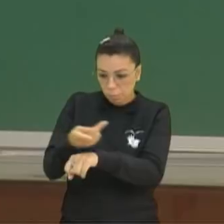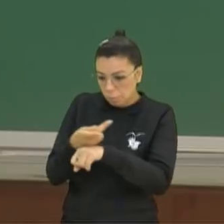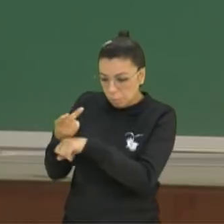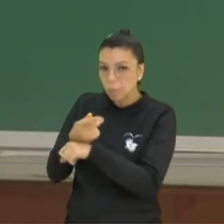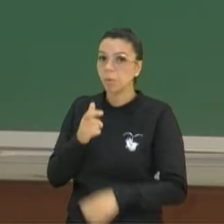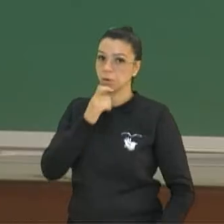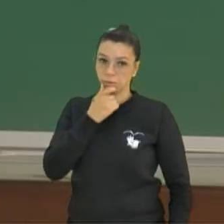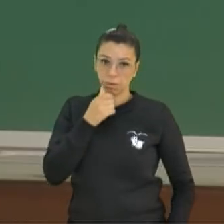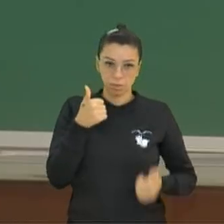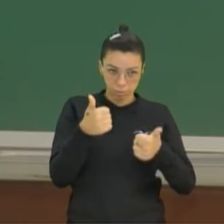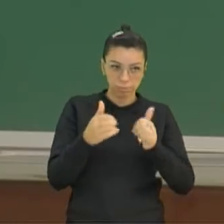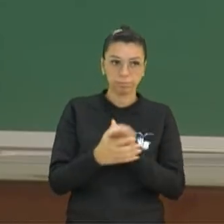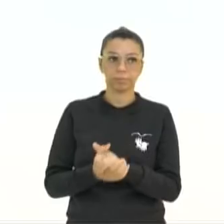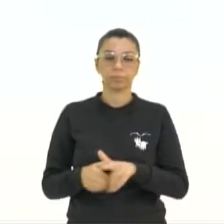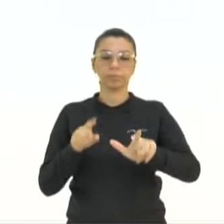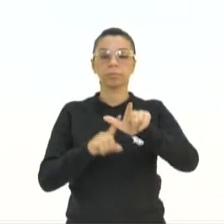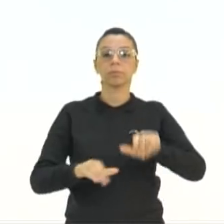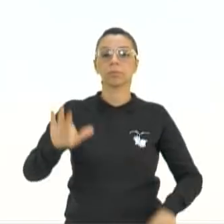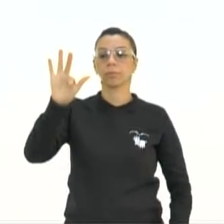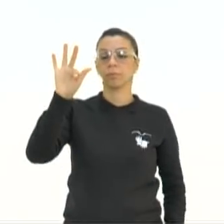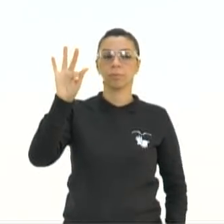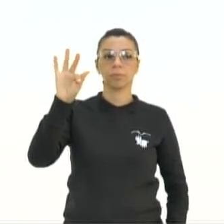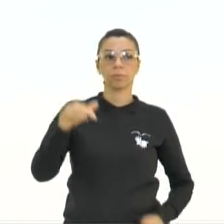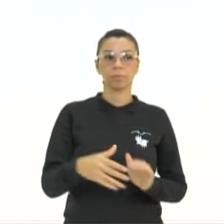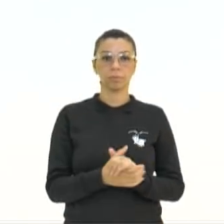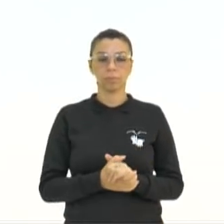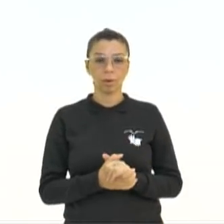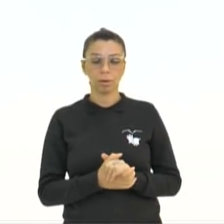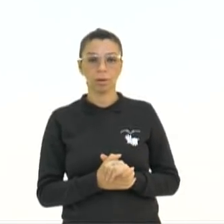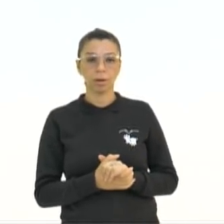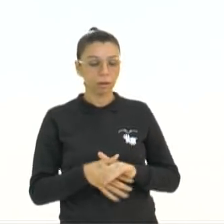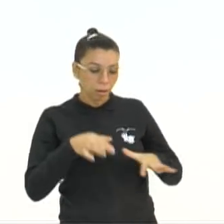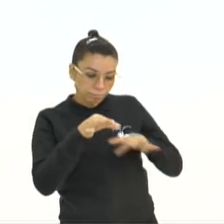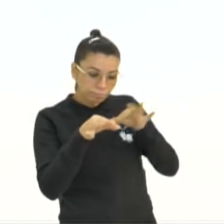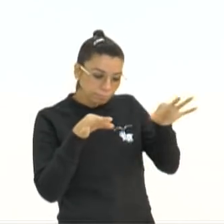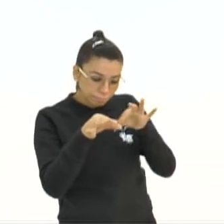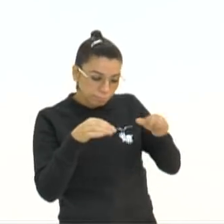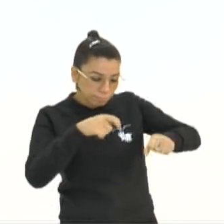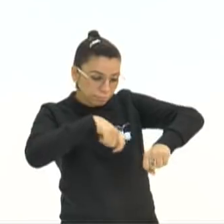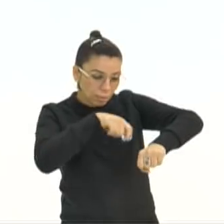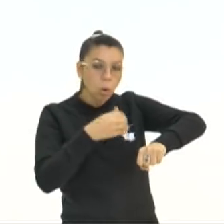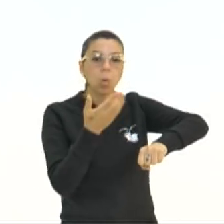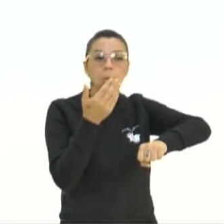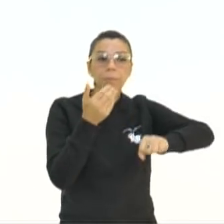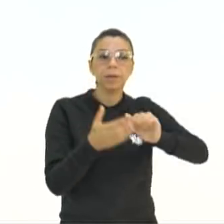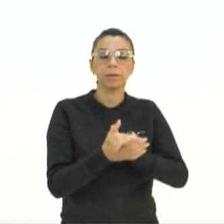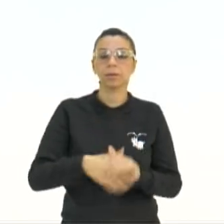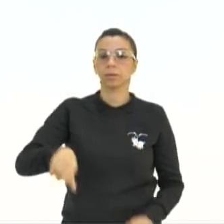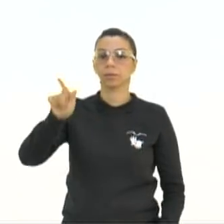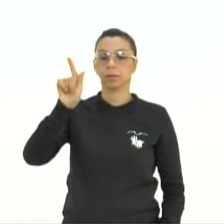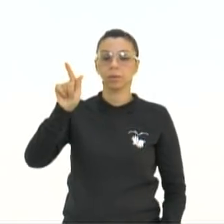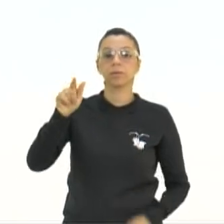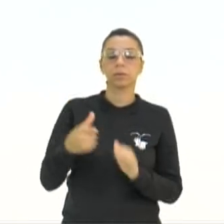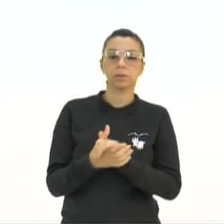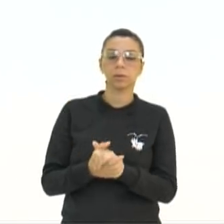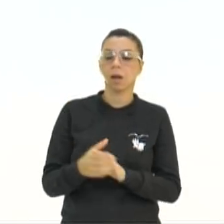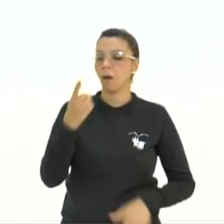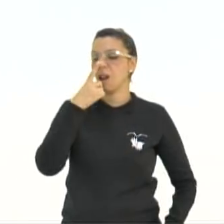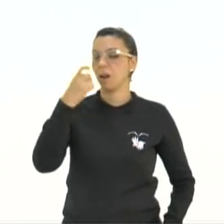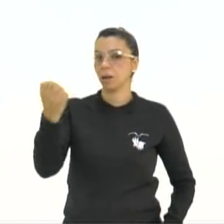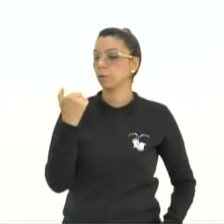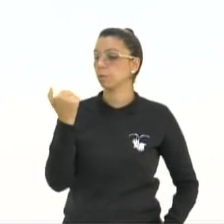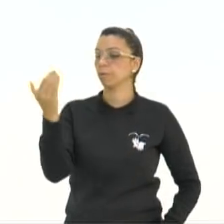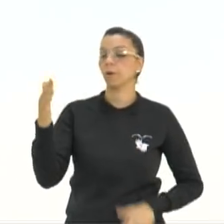lá, mais algumas. Na letra F, está preparando ali alguma refeição. Na letra G, tirando o lixo, levando o lixo para